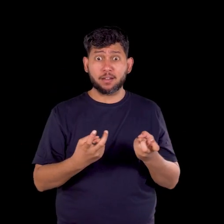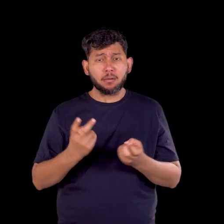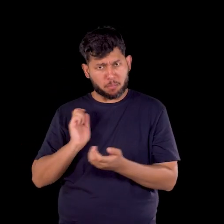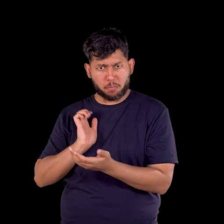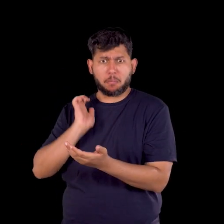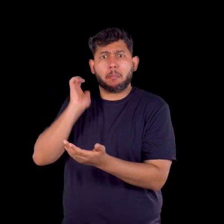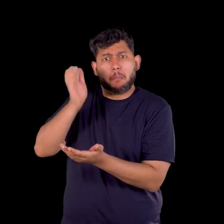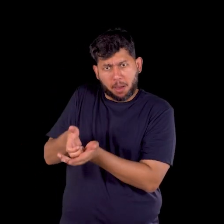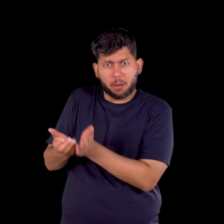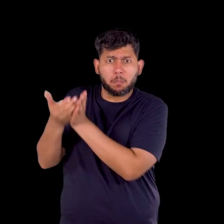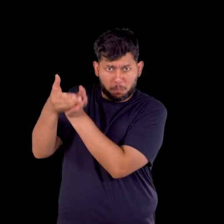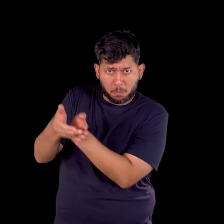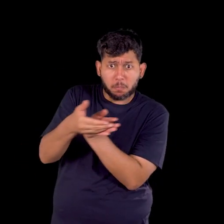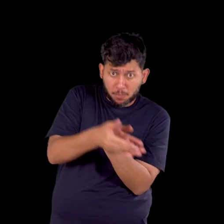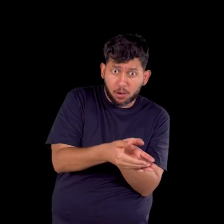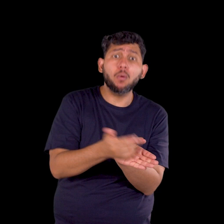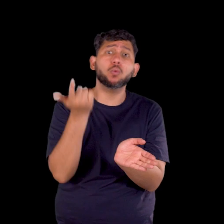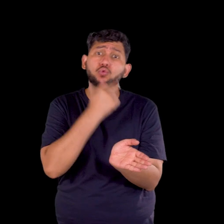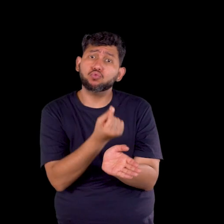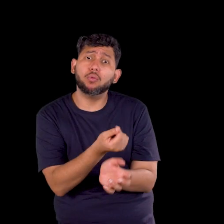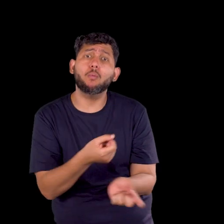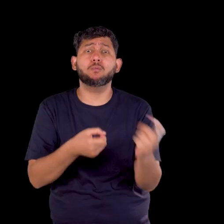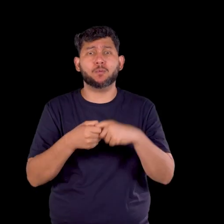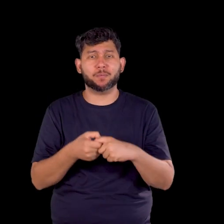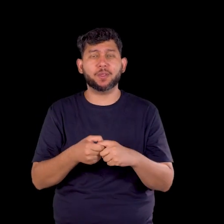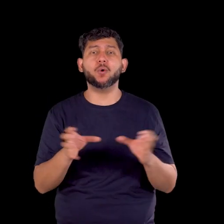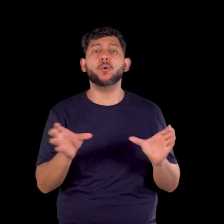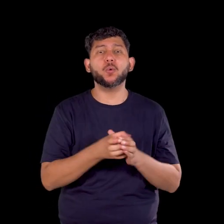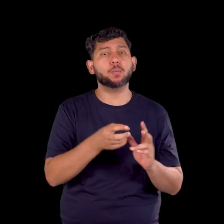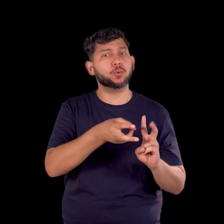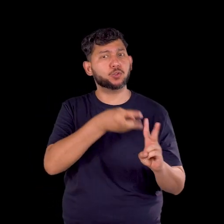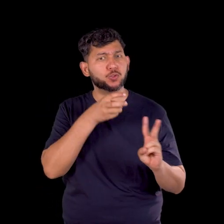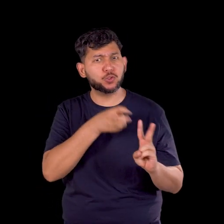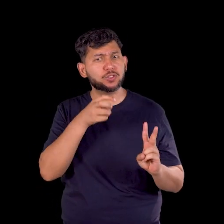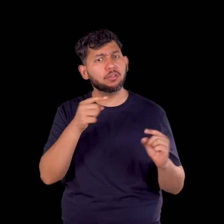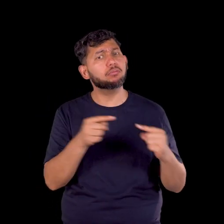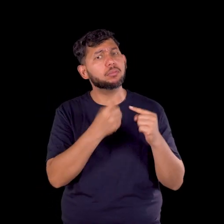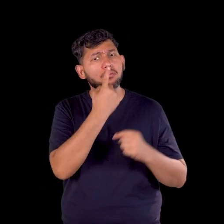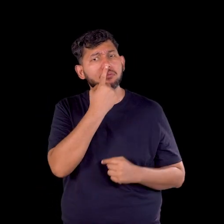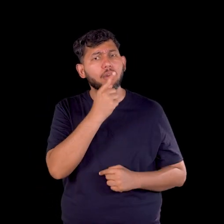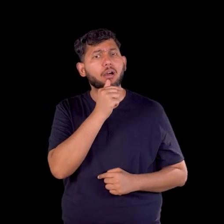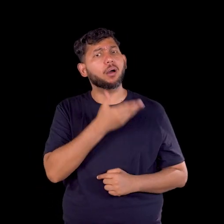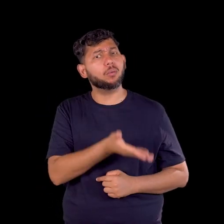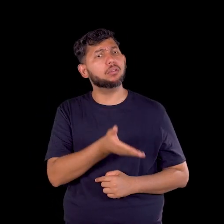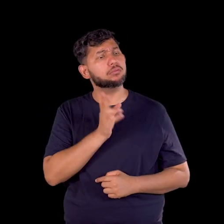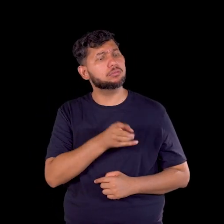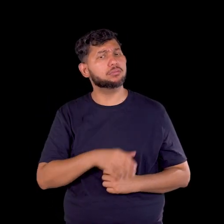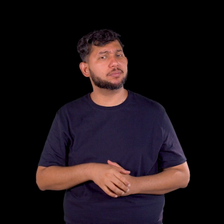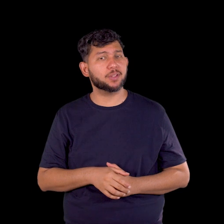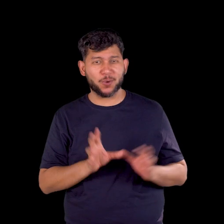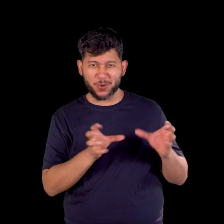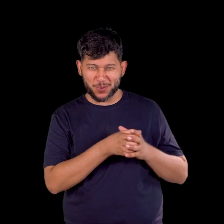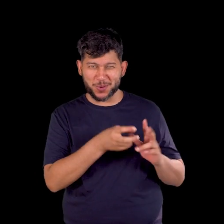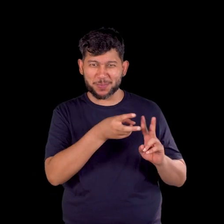No Brasil, essa mesma ligação dos povos indígenas com as águas era notória. Nossos povos originários